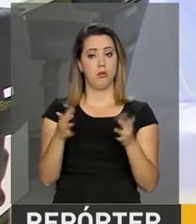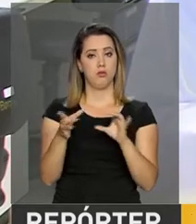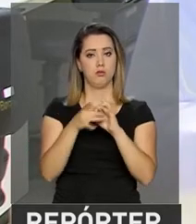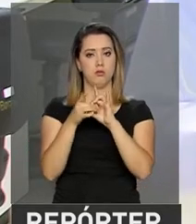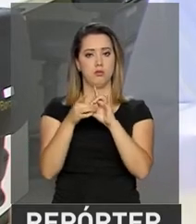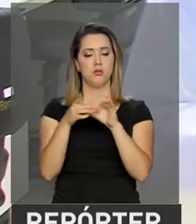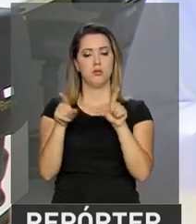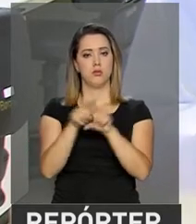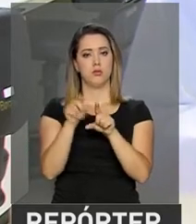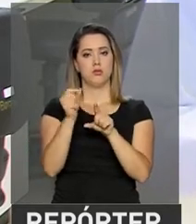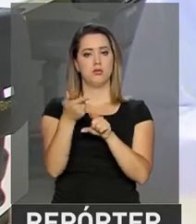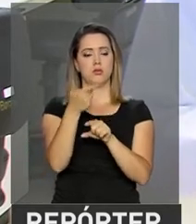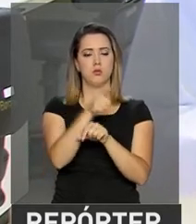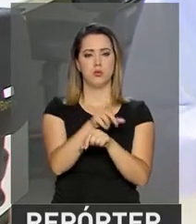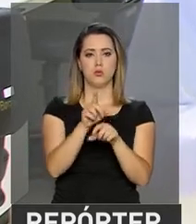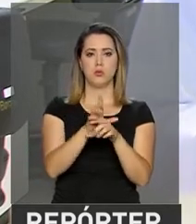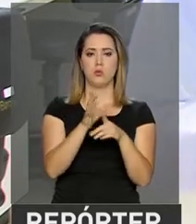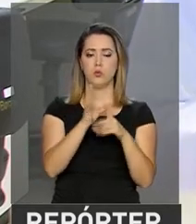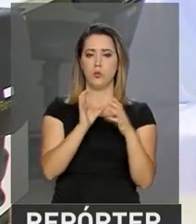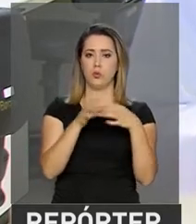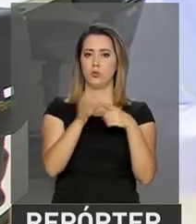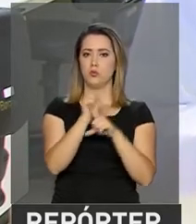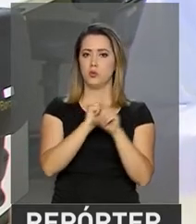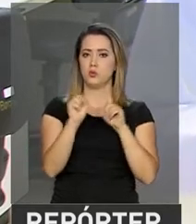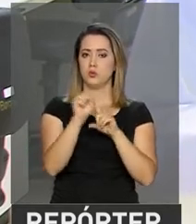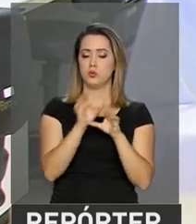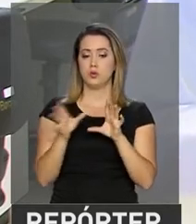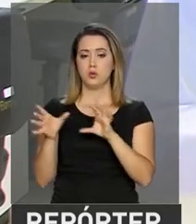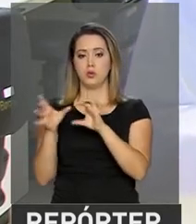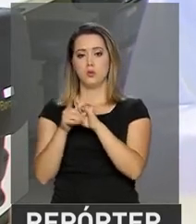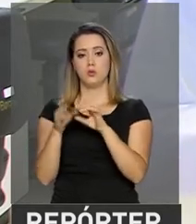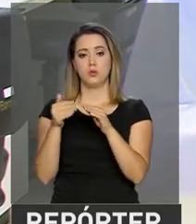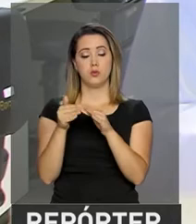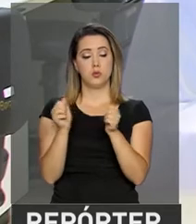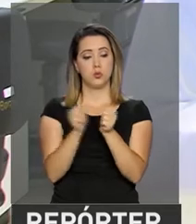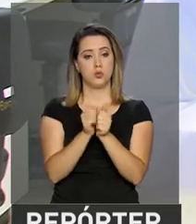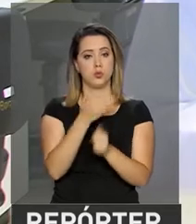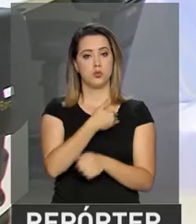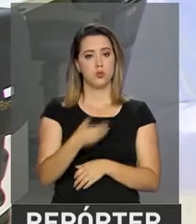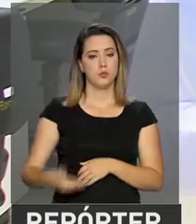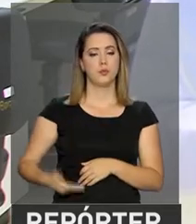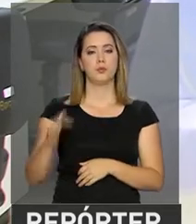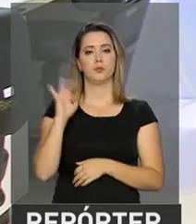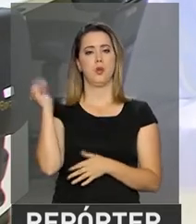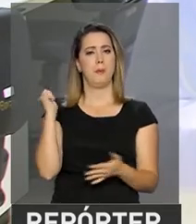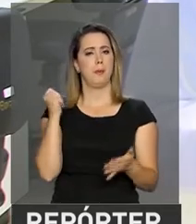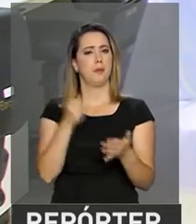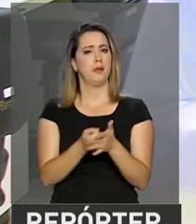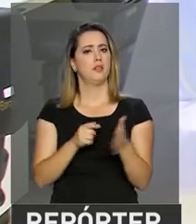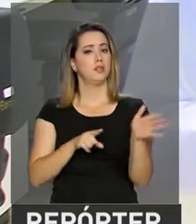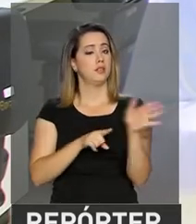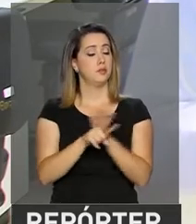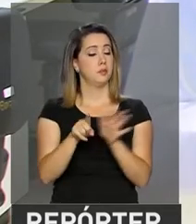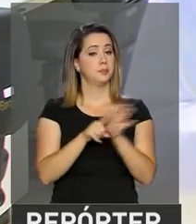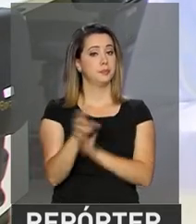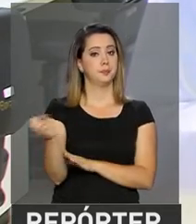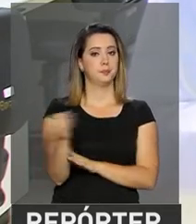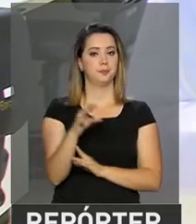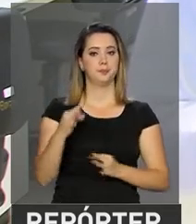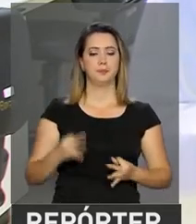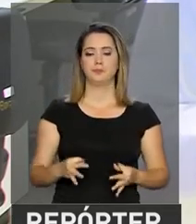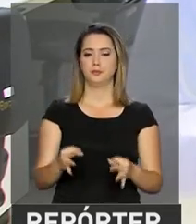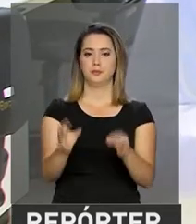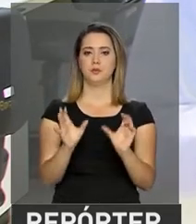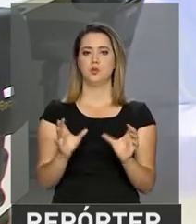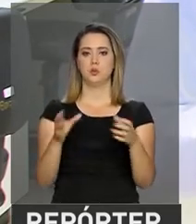pela Embrapi, uma organização social que tem parceria com o governo federal para financiar pesquisas de inovações tecnológicas